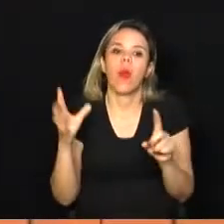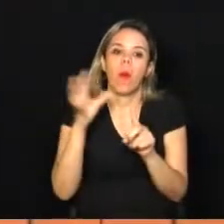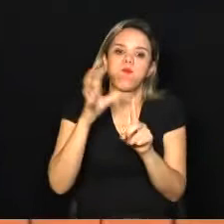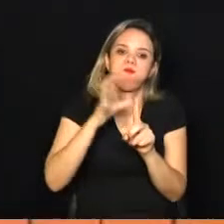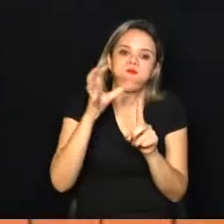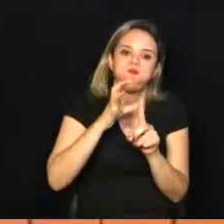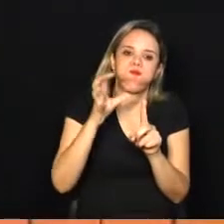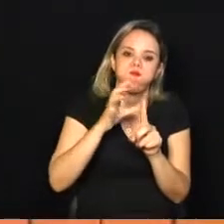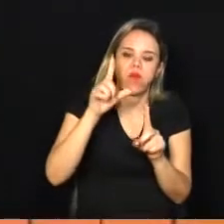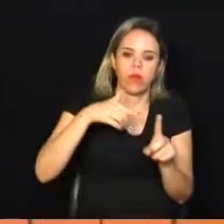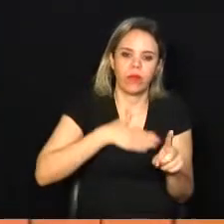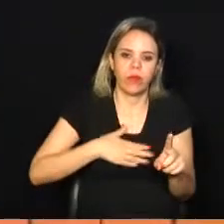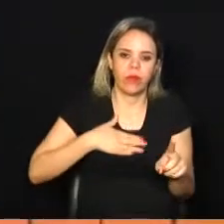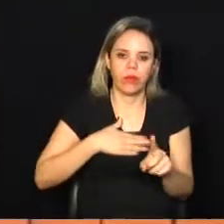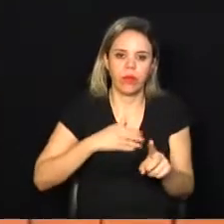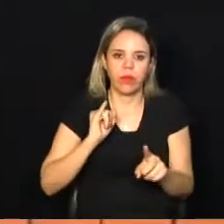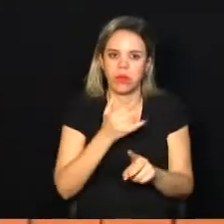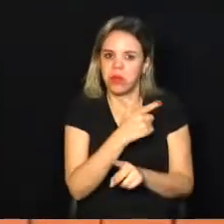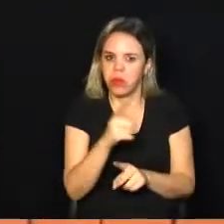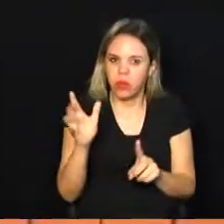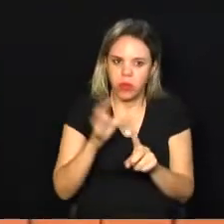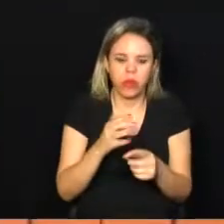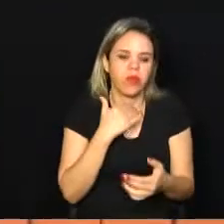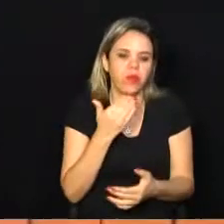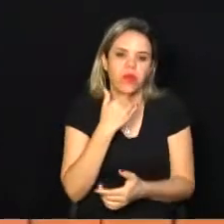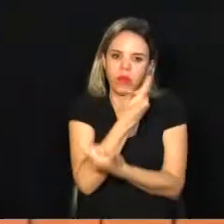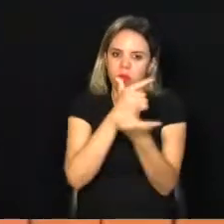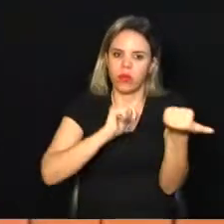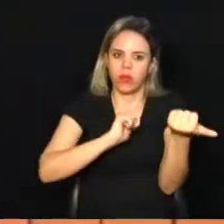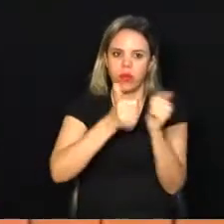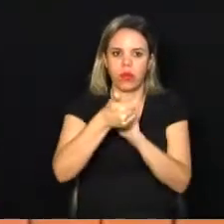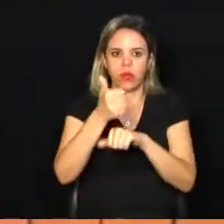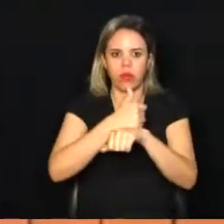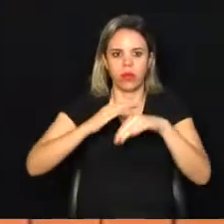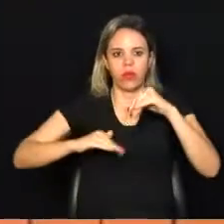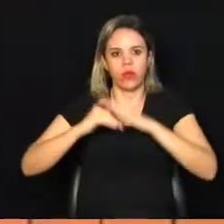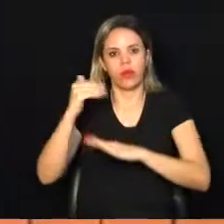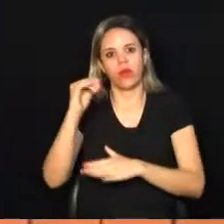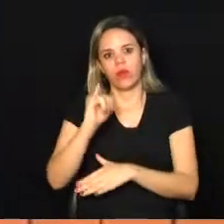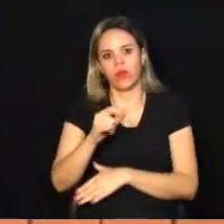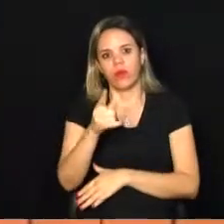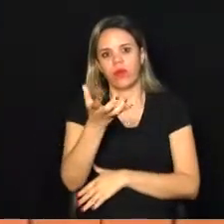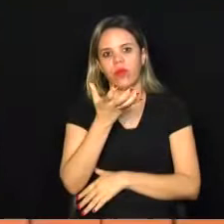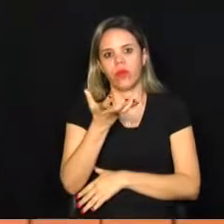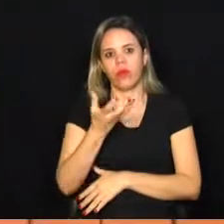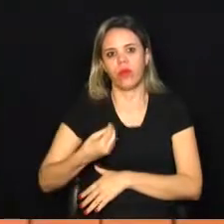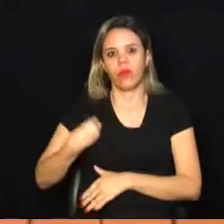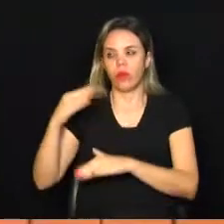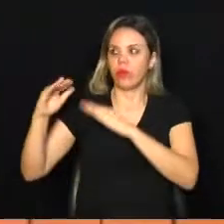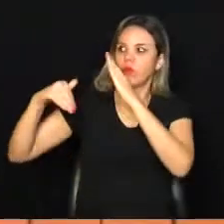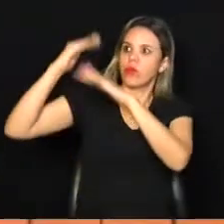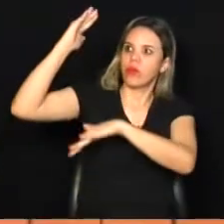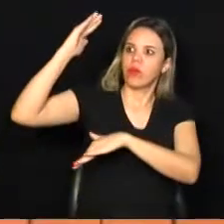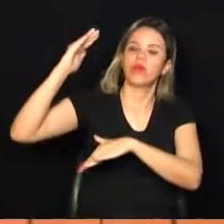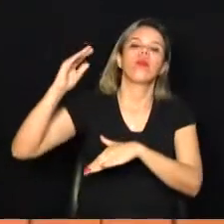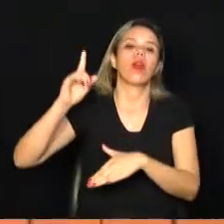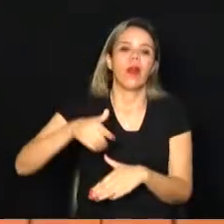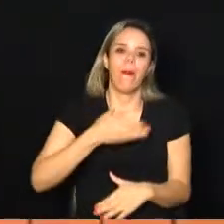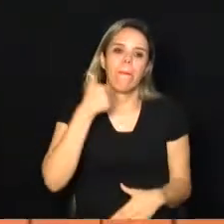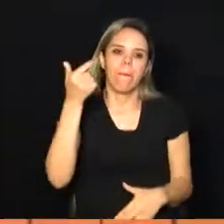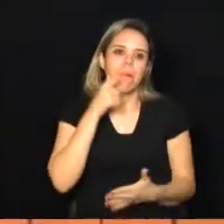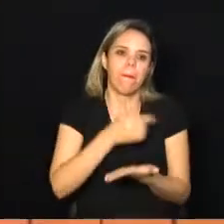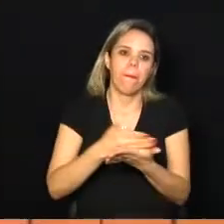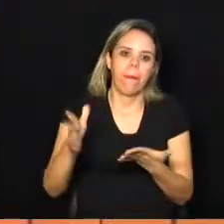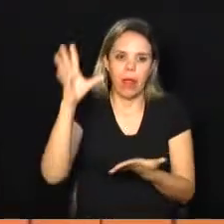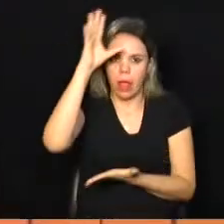um privilégio, sem pressão não há esporte profissional. Se você quer estar no topo do jogo, é melhor começar